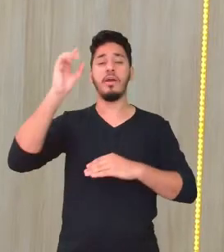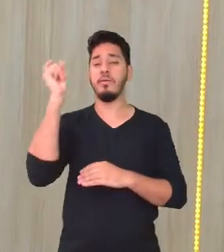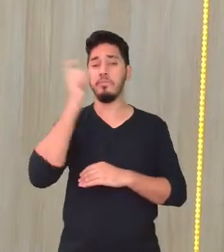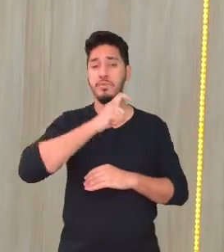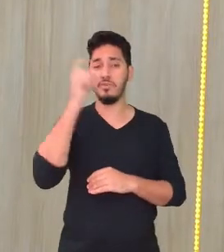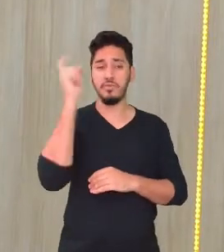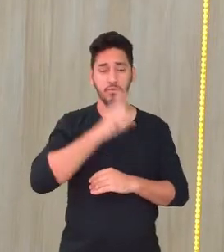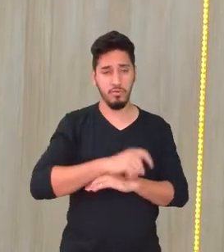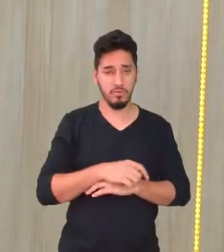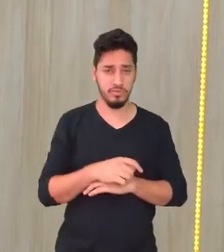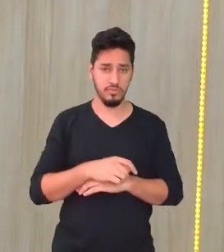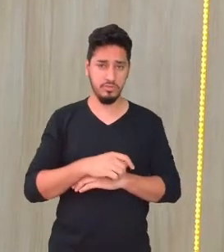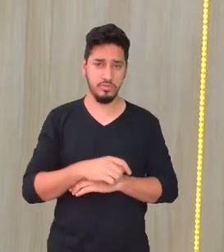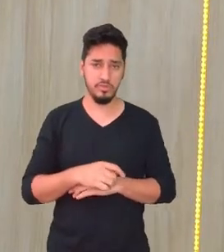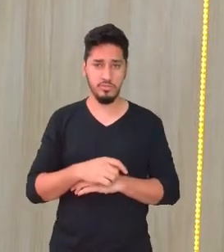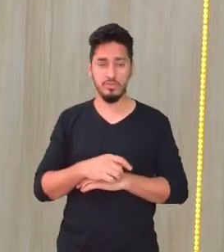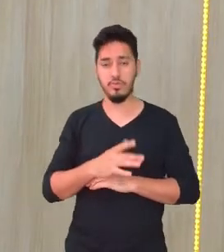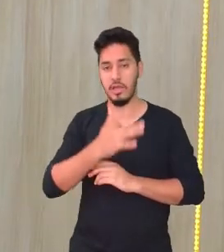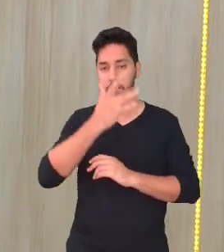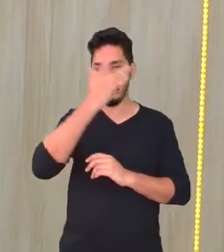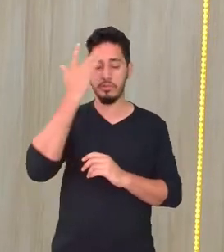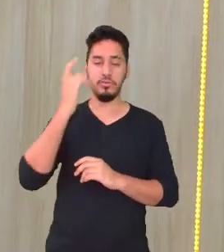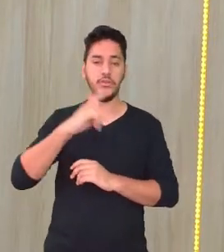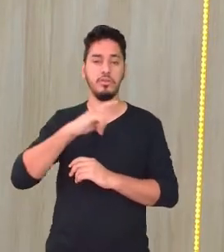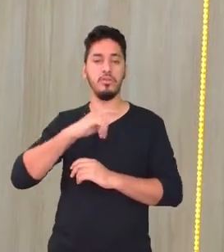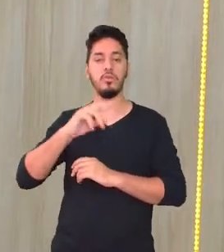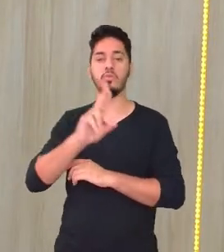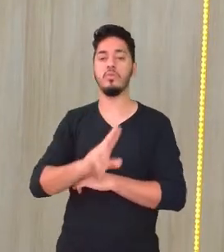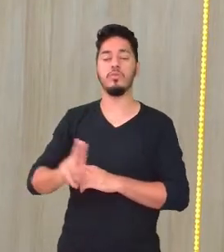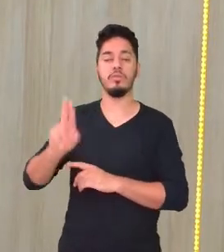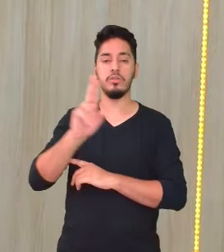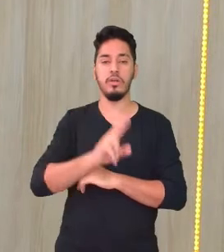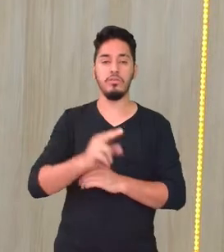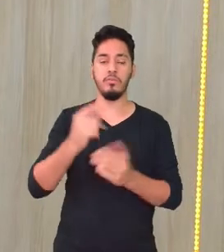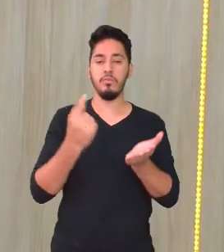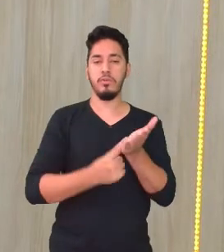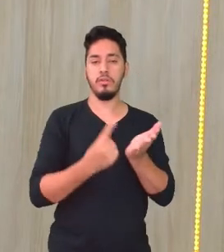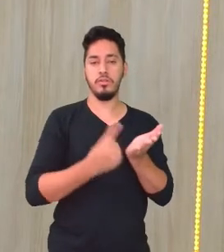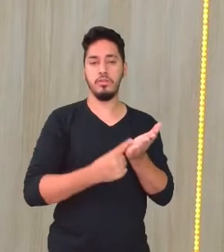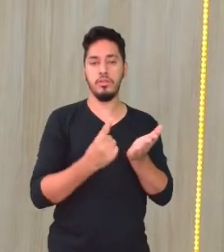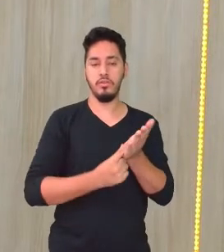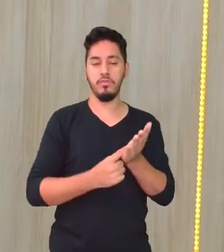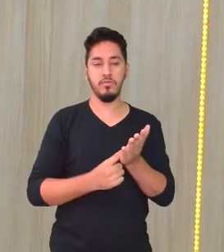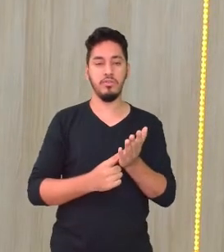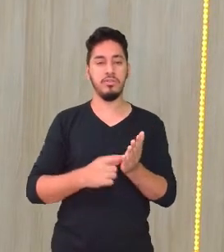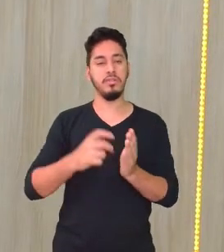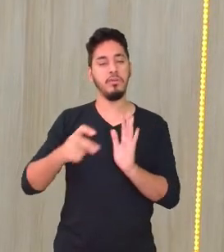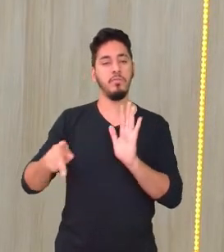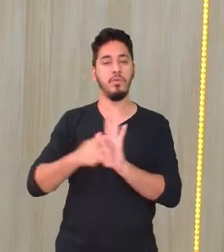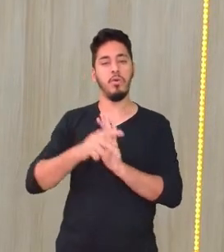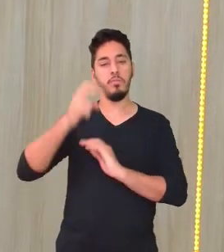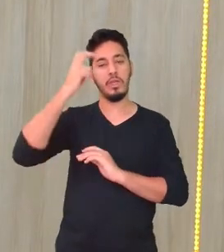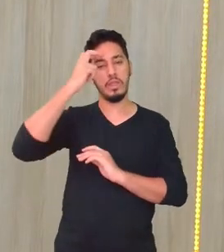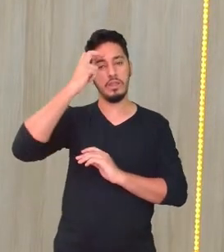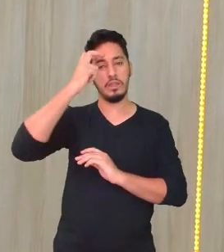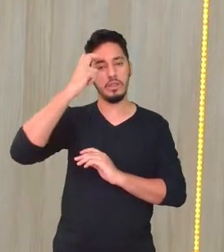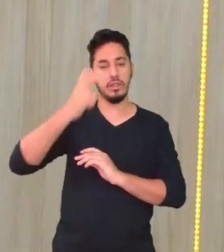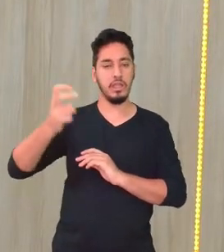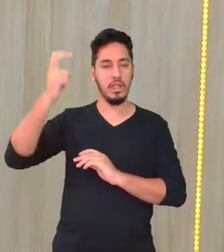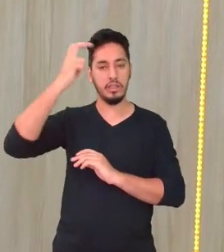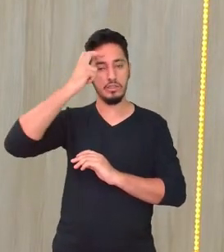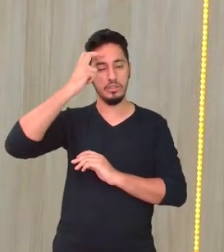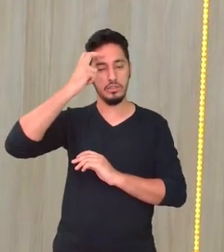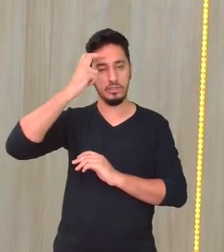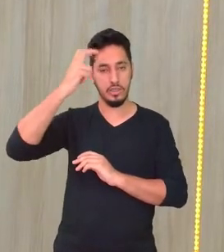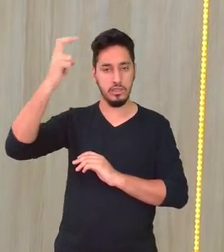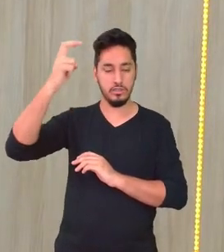ainda, onde as pessoas têm utilizado, né, aplicativos de inteligência artificial para